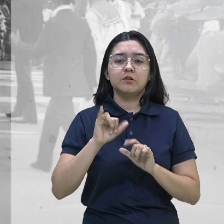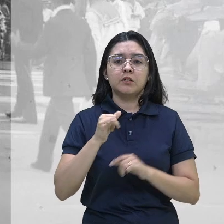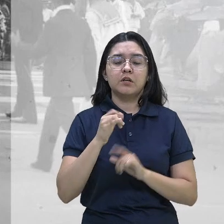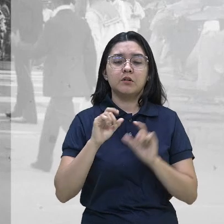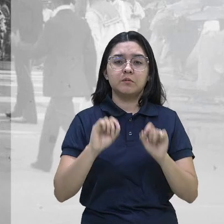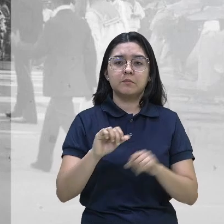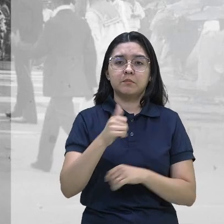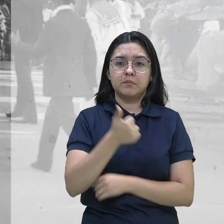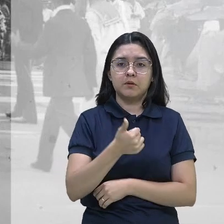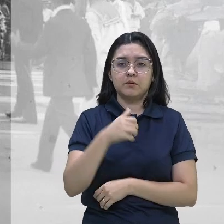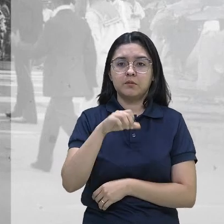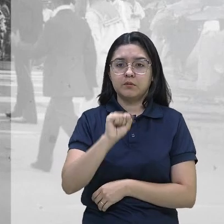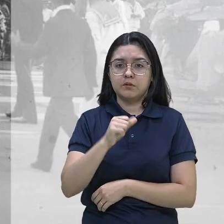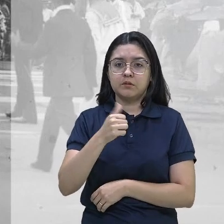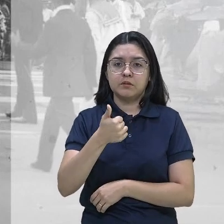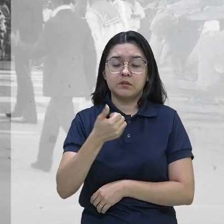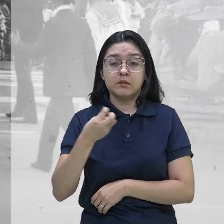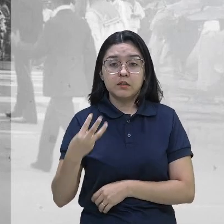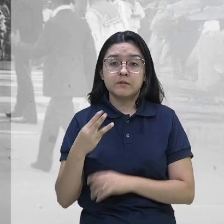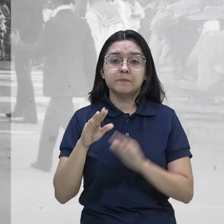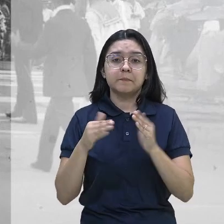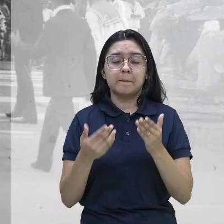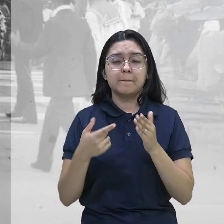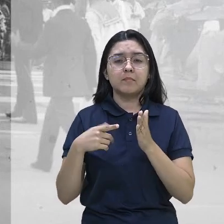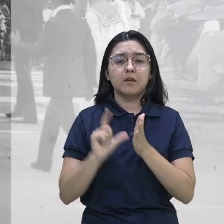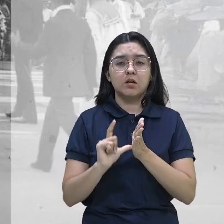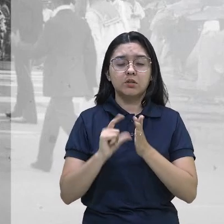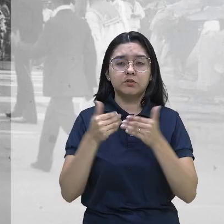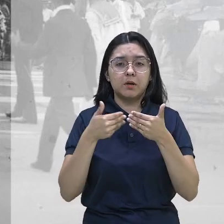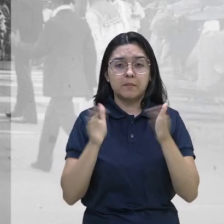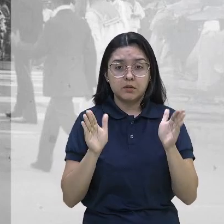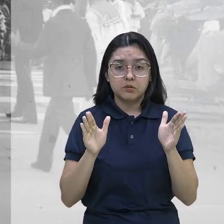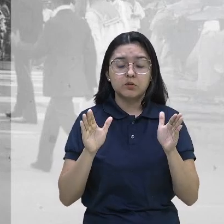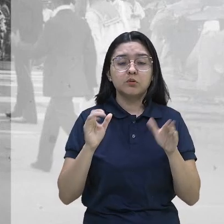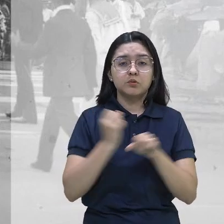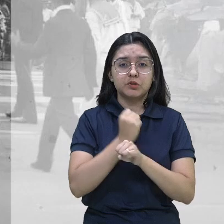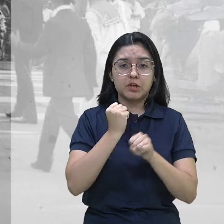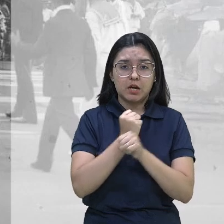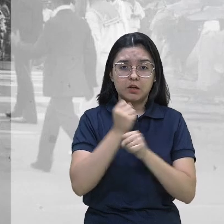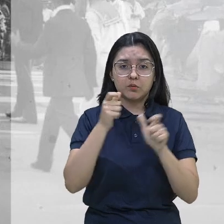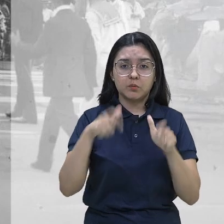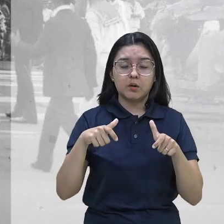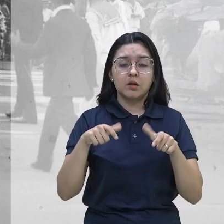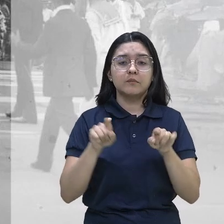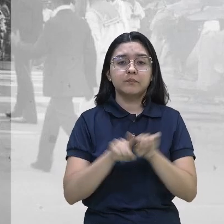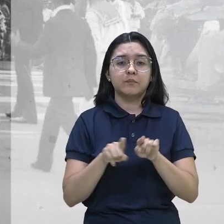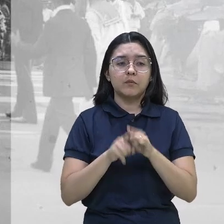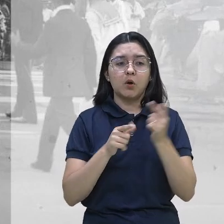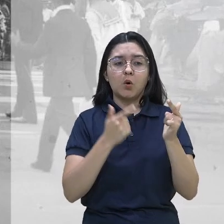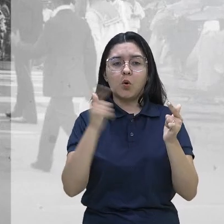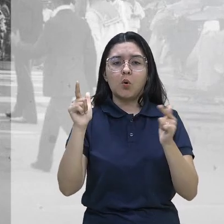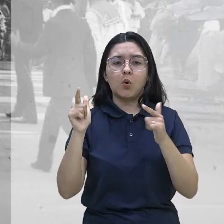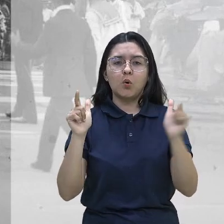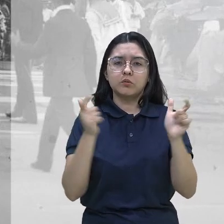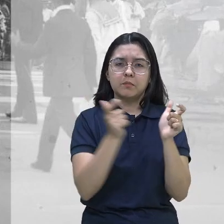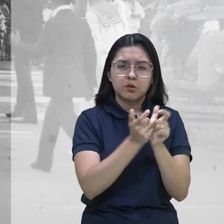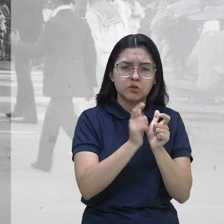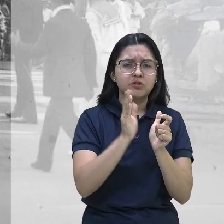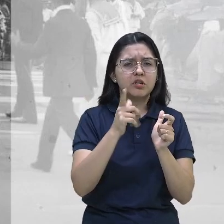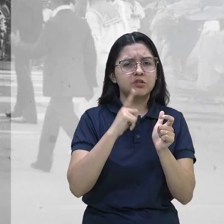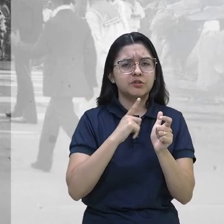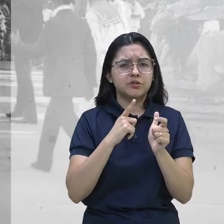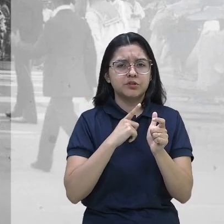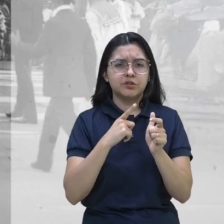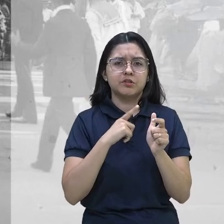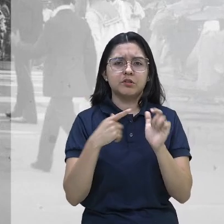Entretanto, antes mesmo da inauguração do Grande Teatro, outros teatros menores já existiam